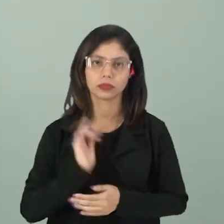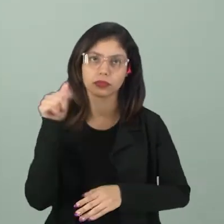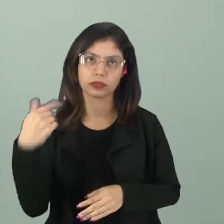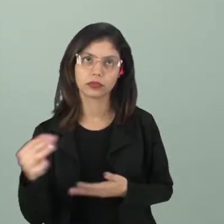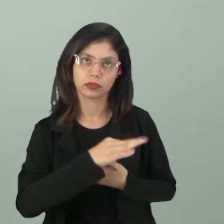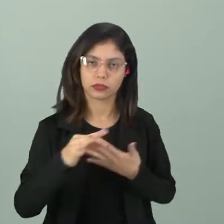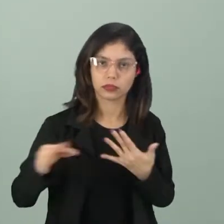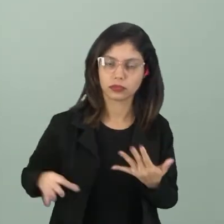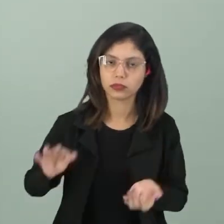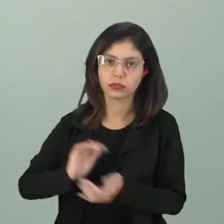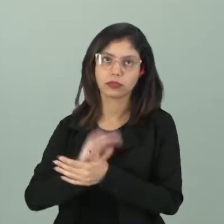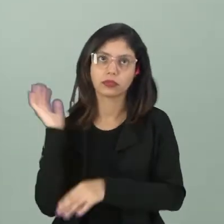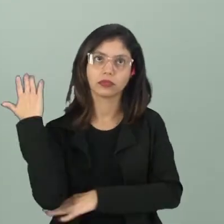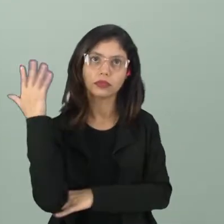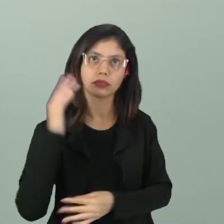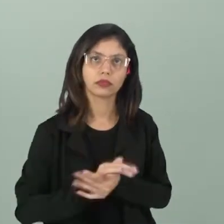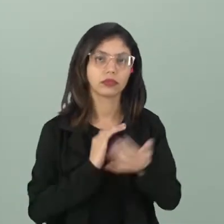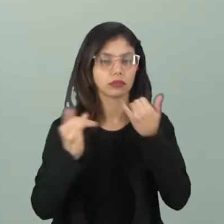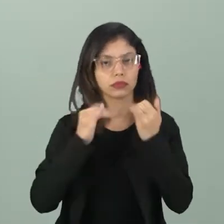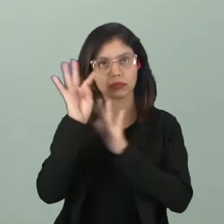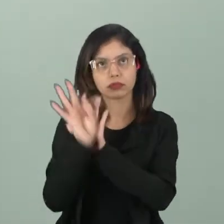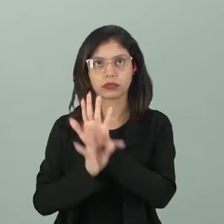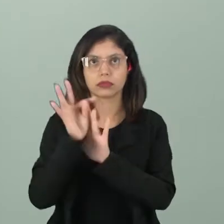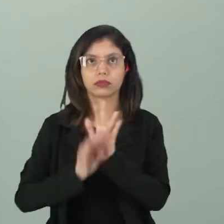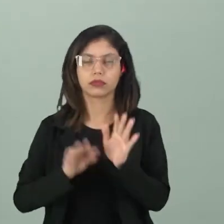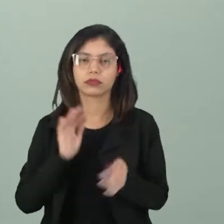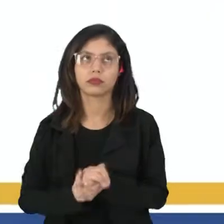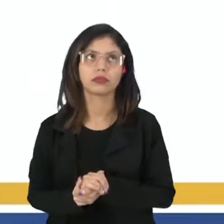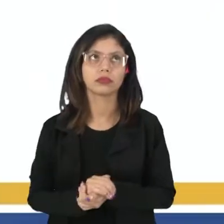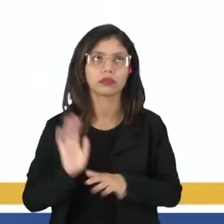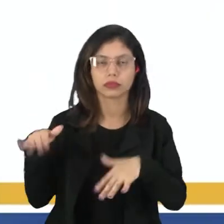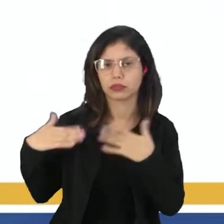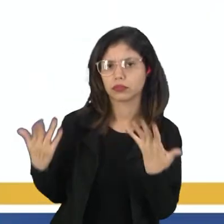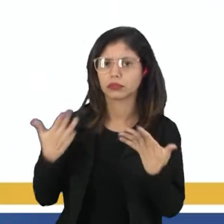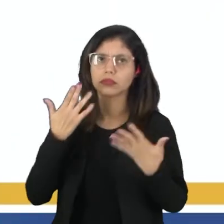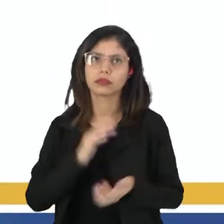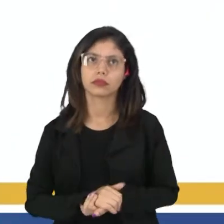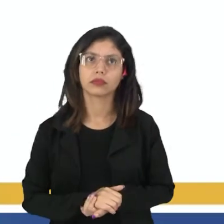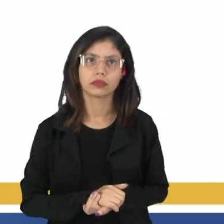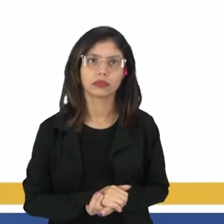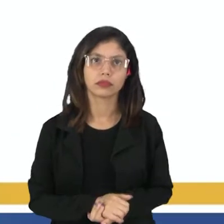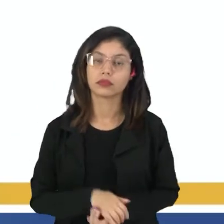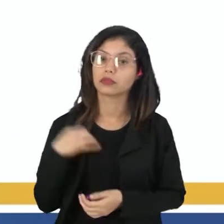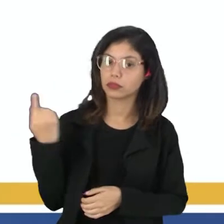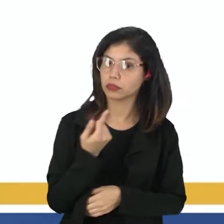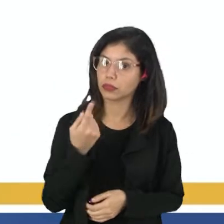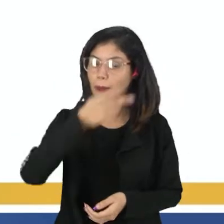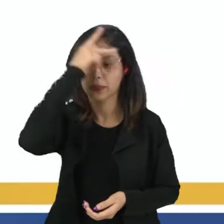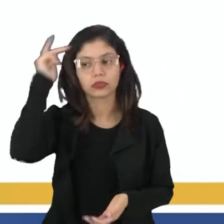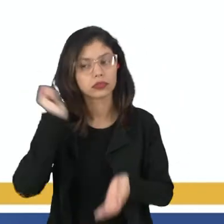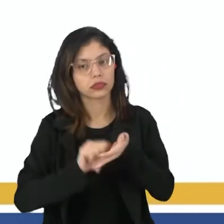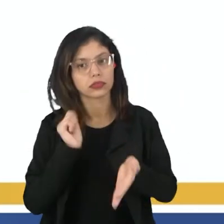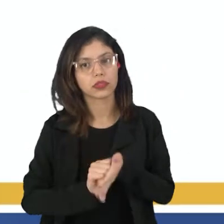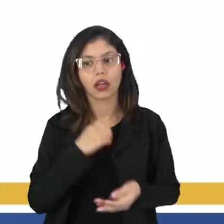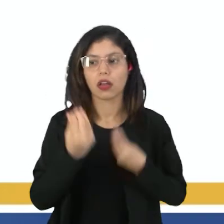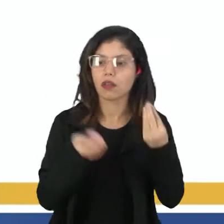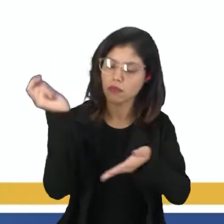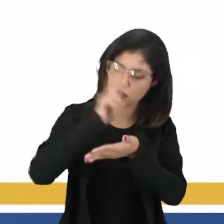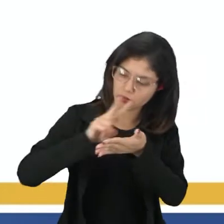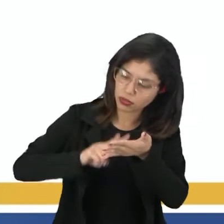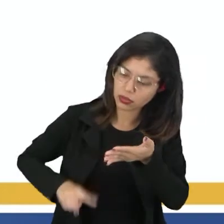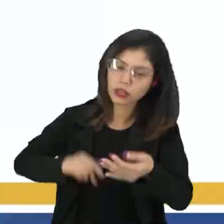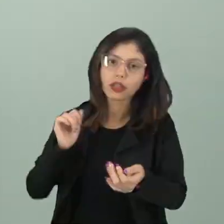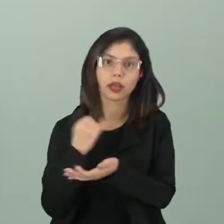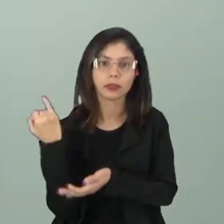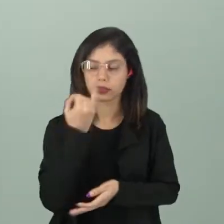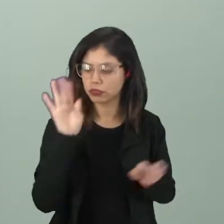Outro elemento importante é a natureza das informações. Que elementos são importantes, tanto para quem escreve como para quem vai ler?